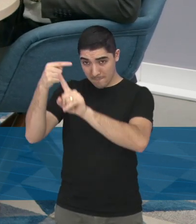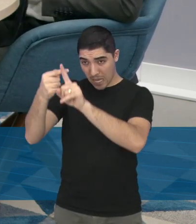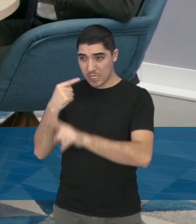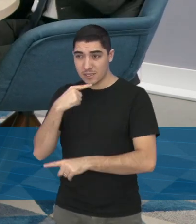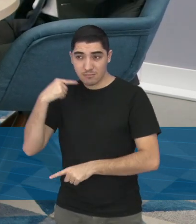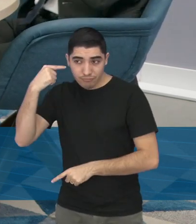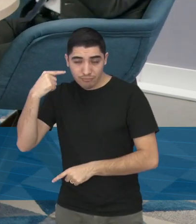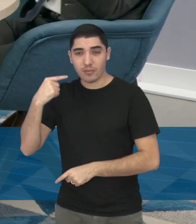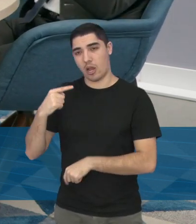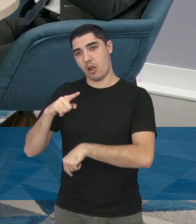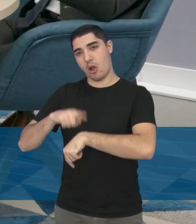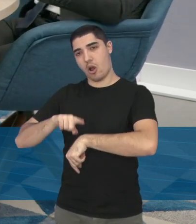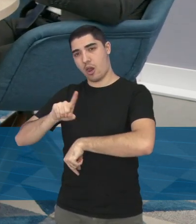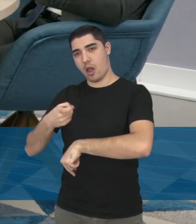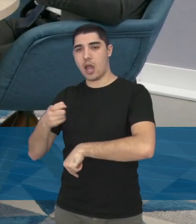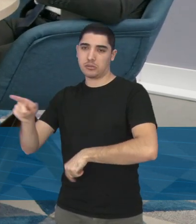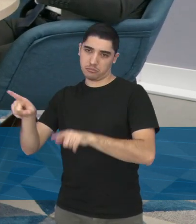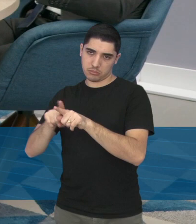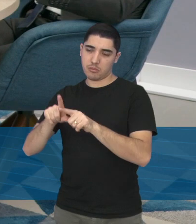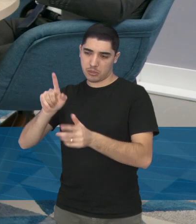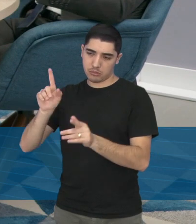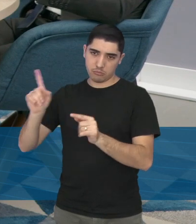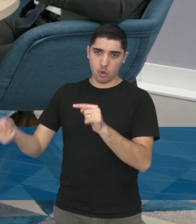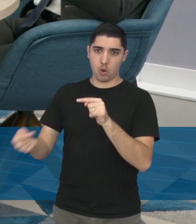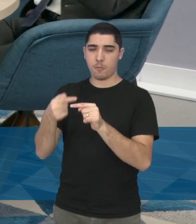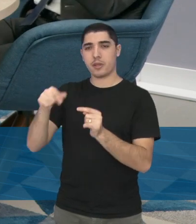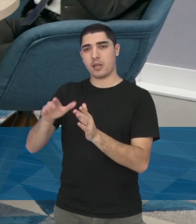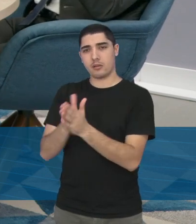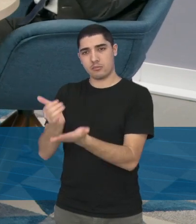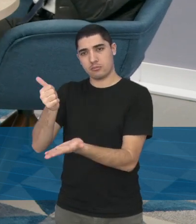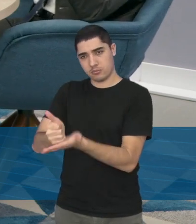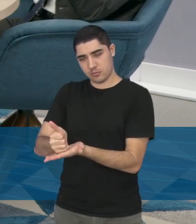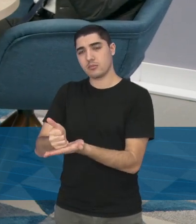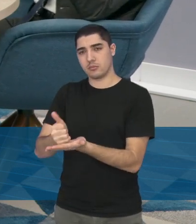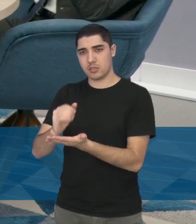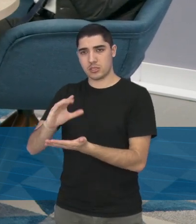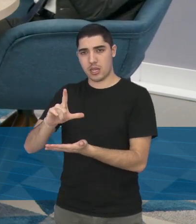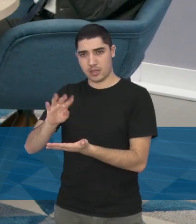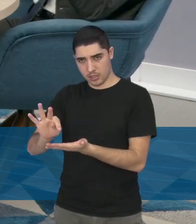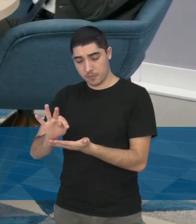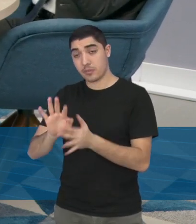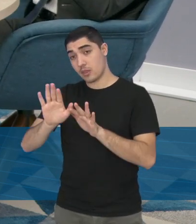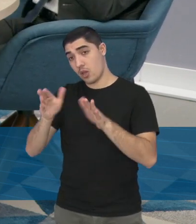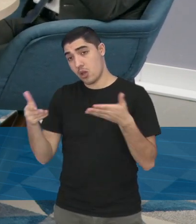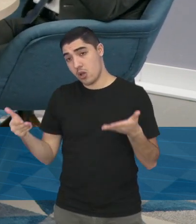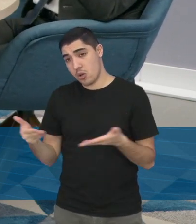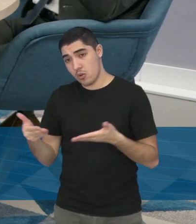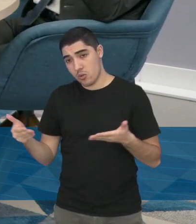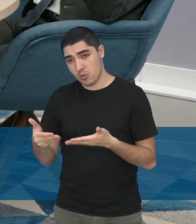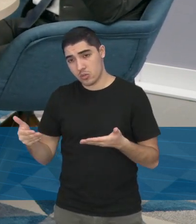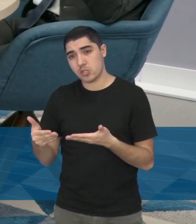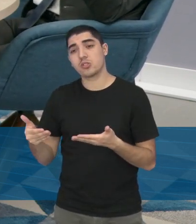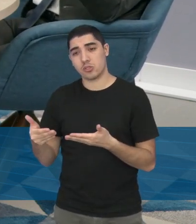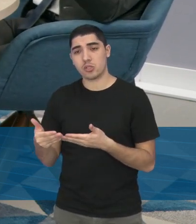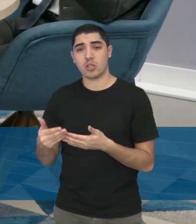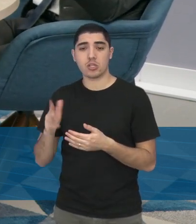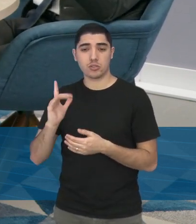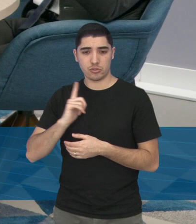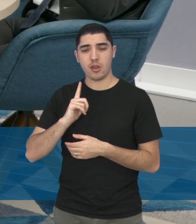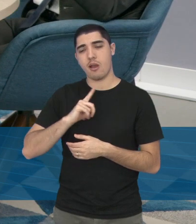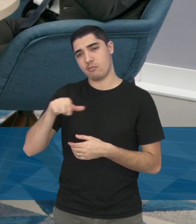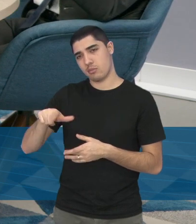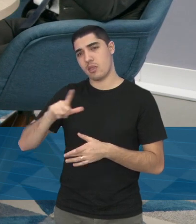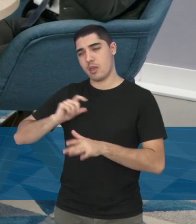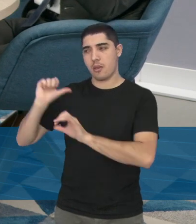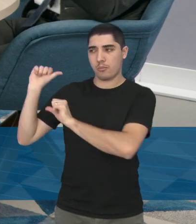horas extras, ou fixado na CLT, ou também fixado em convenção coletiva. Hoje em dia, daí foi, né,